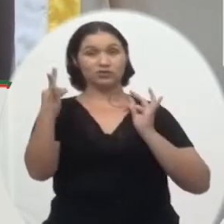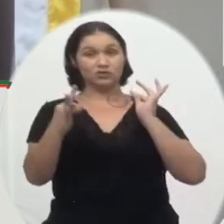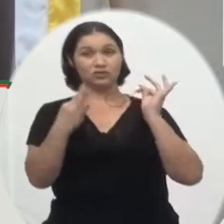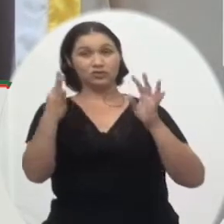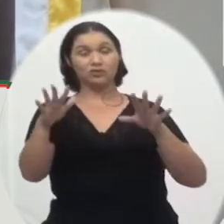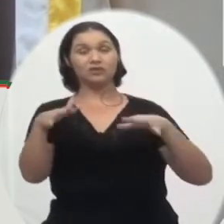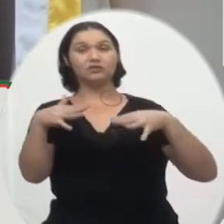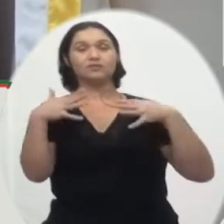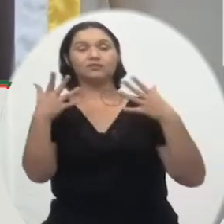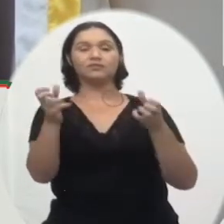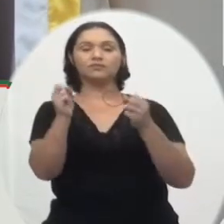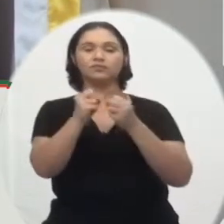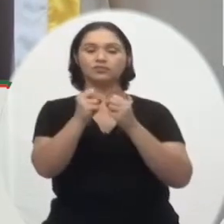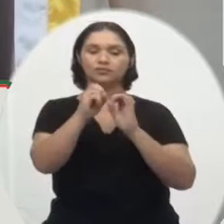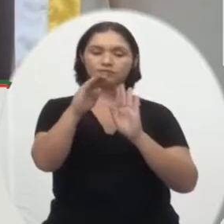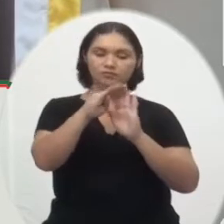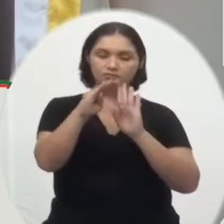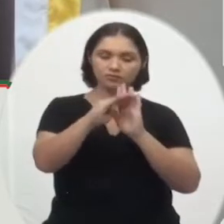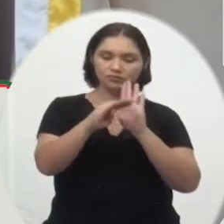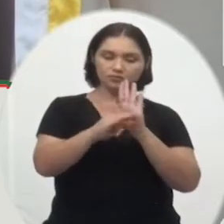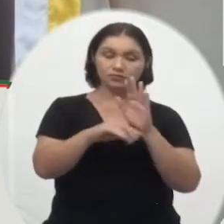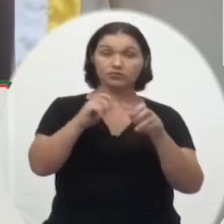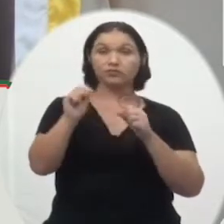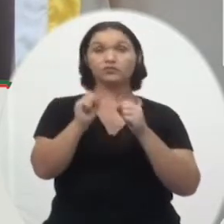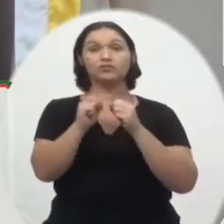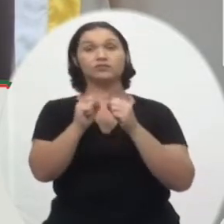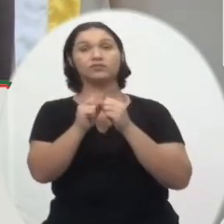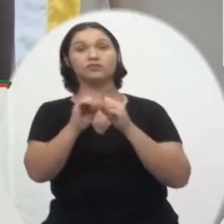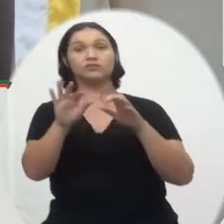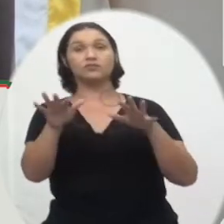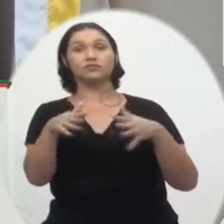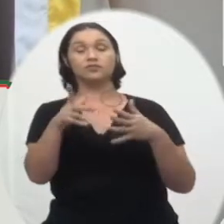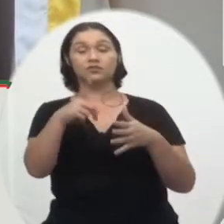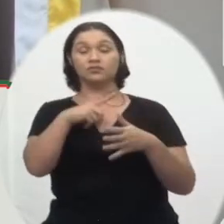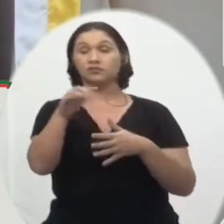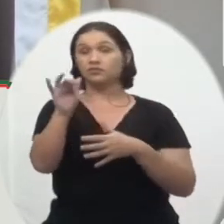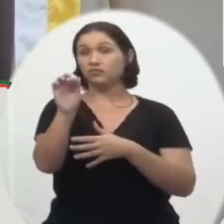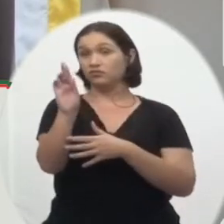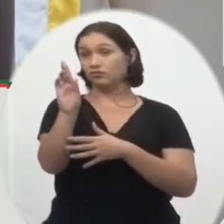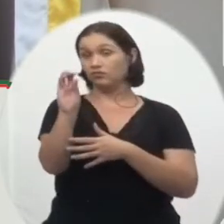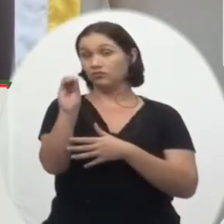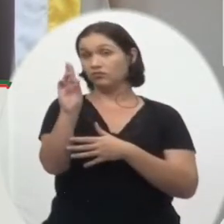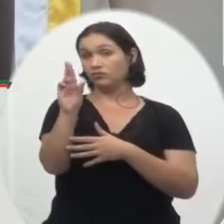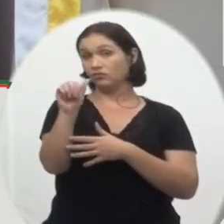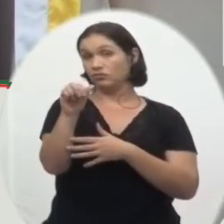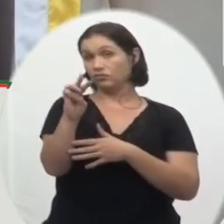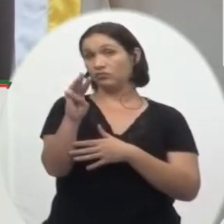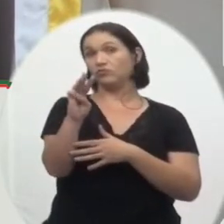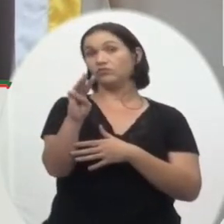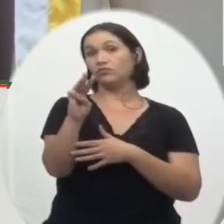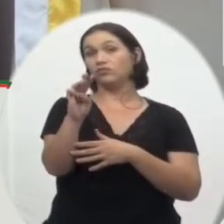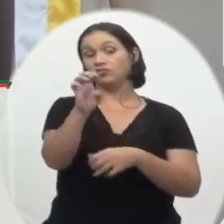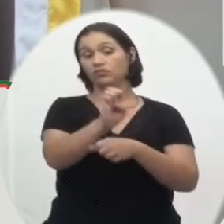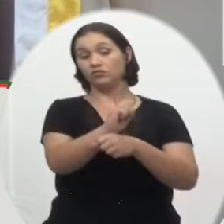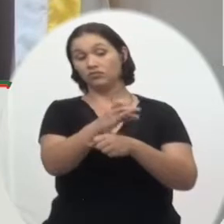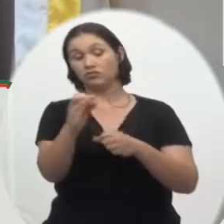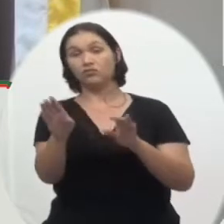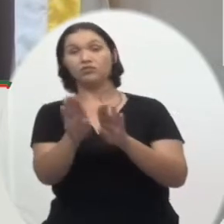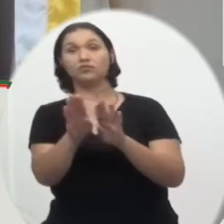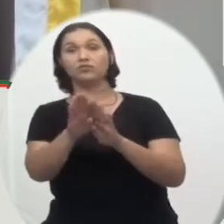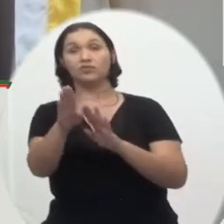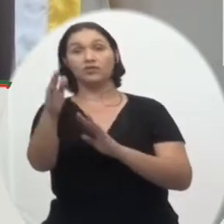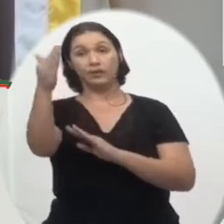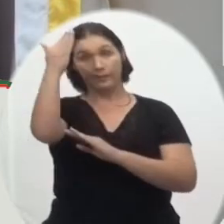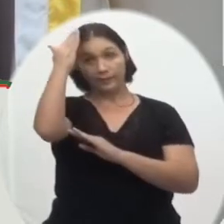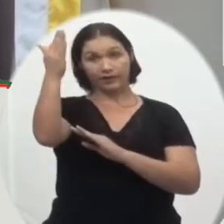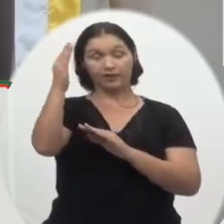Assembleia Legislativa o Fórum Catarinense dos Deputados e também do Paraná. Será convocado o secretário